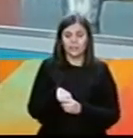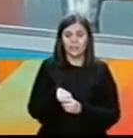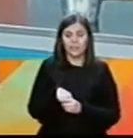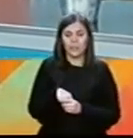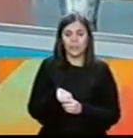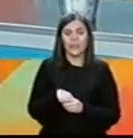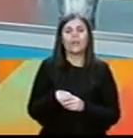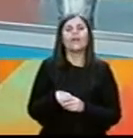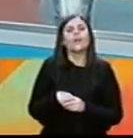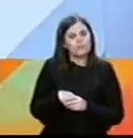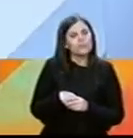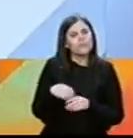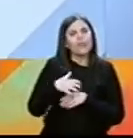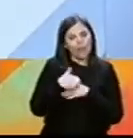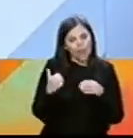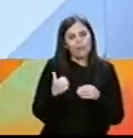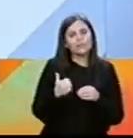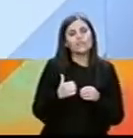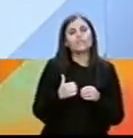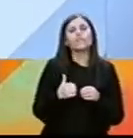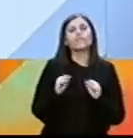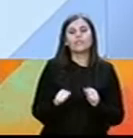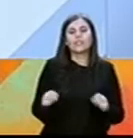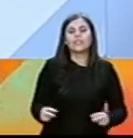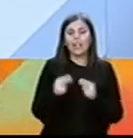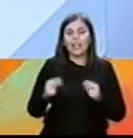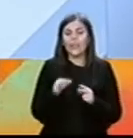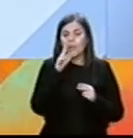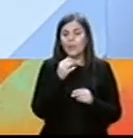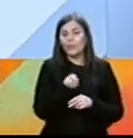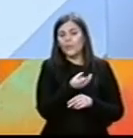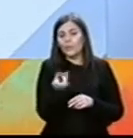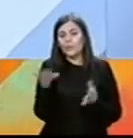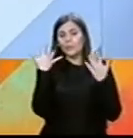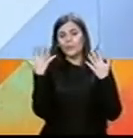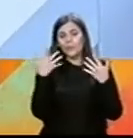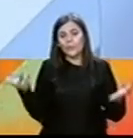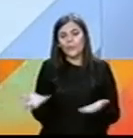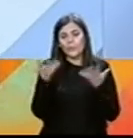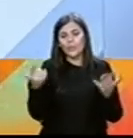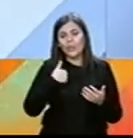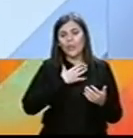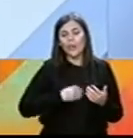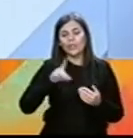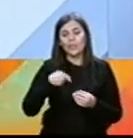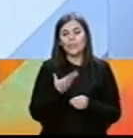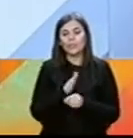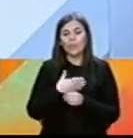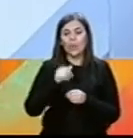de laranja. Acho que ficou uma salada colorida, simpática, fresquinha. Eu gosto também, Jorge, de utilizar cebola